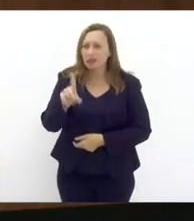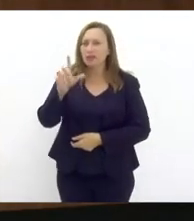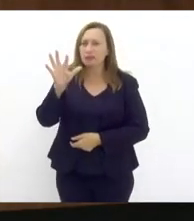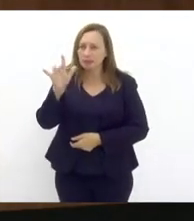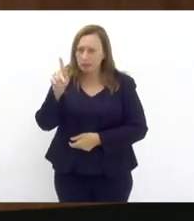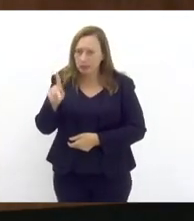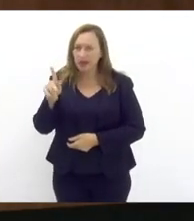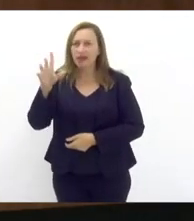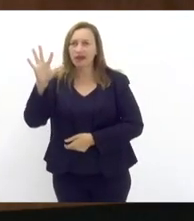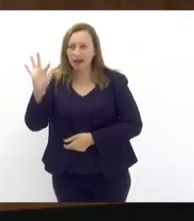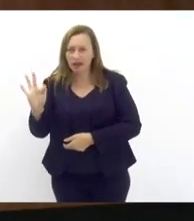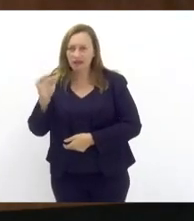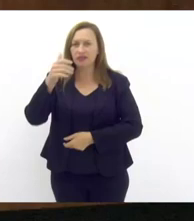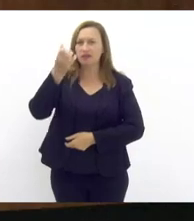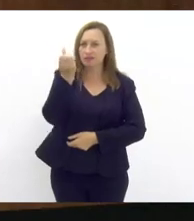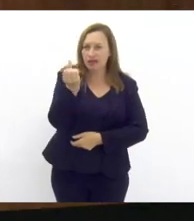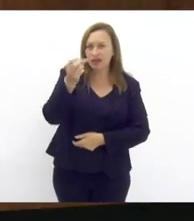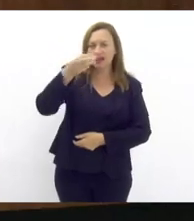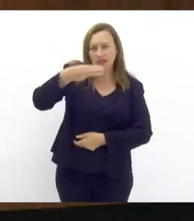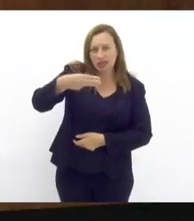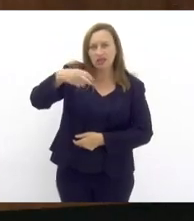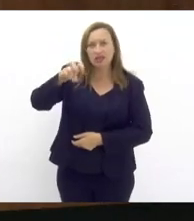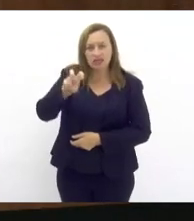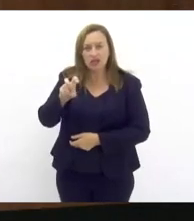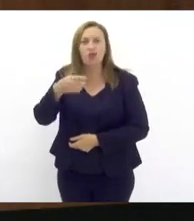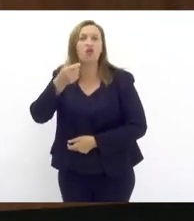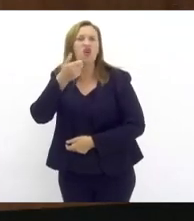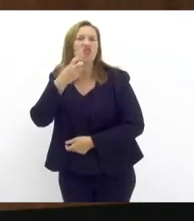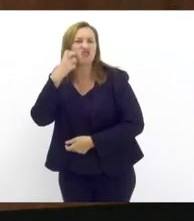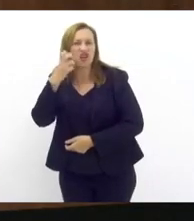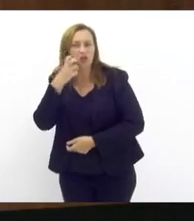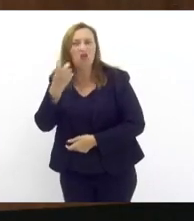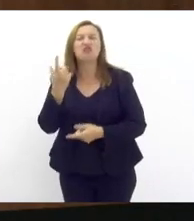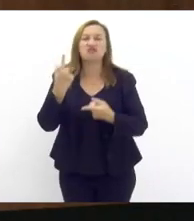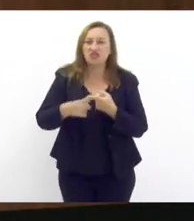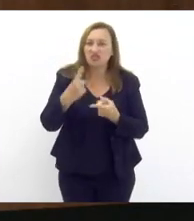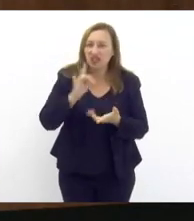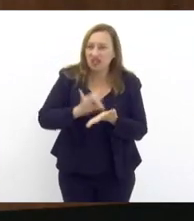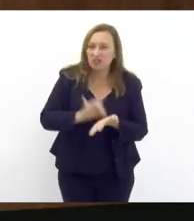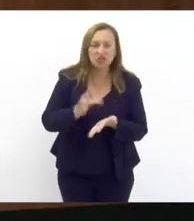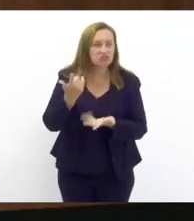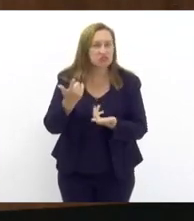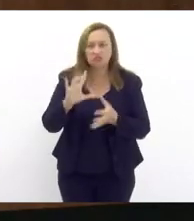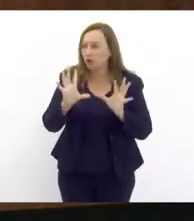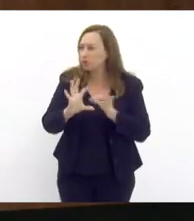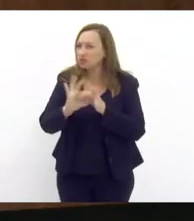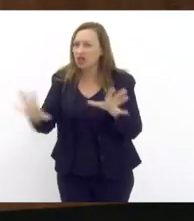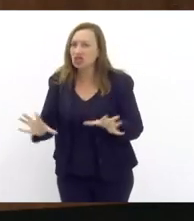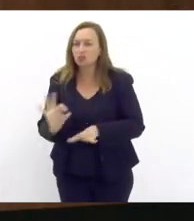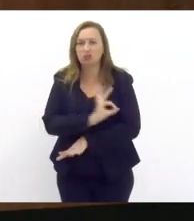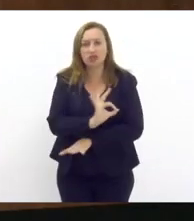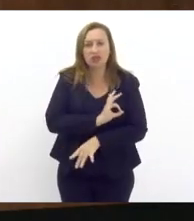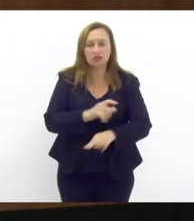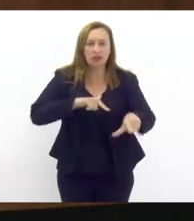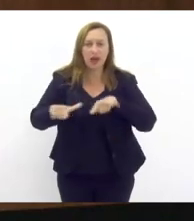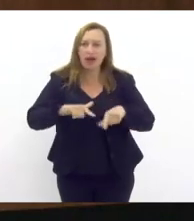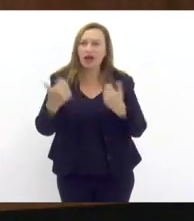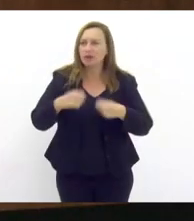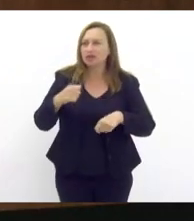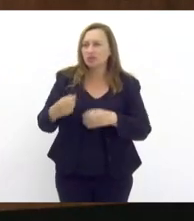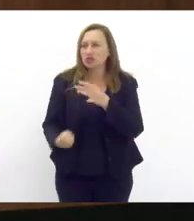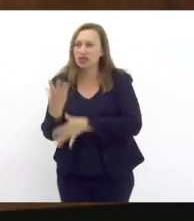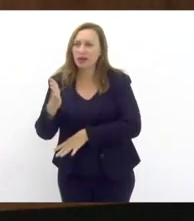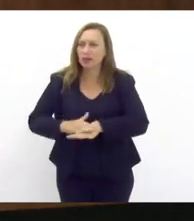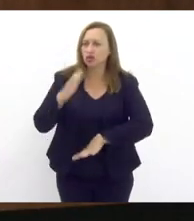que é uma vergonha, que realmente não deixa o policial trabalhar hoje. Precisamos criar, mais do que